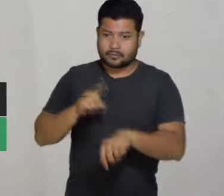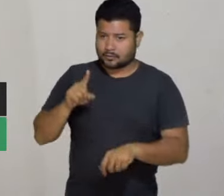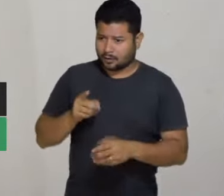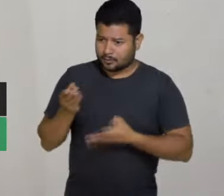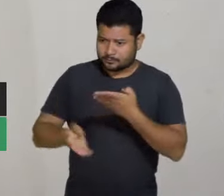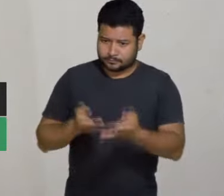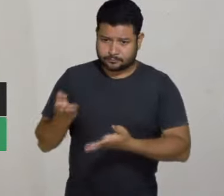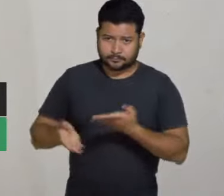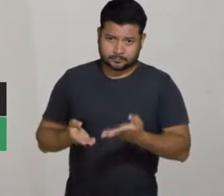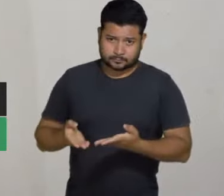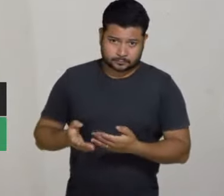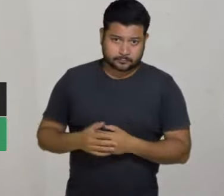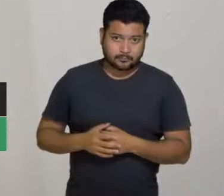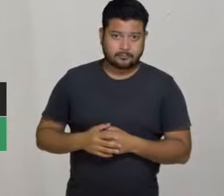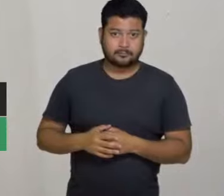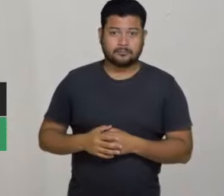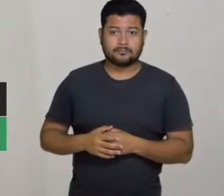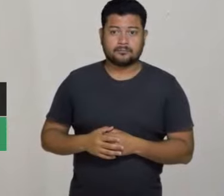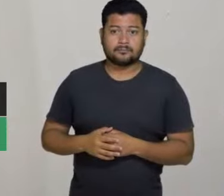no atendimento